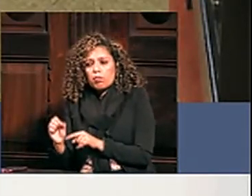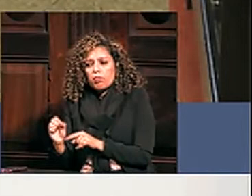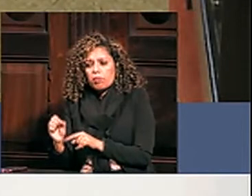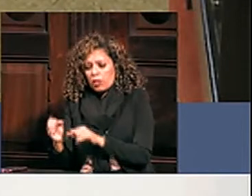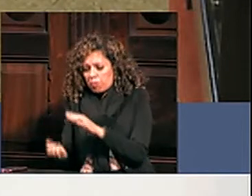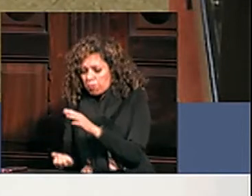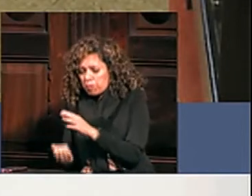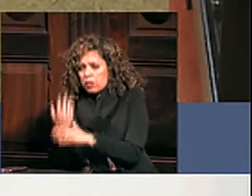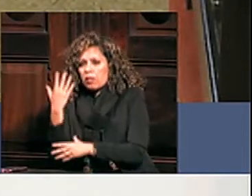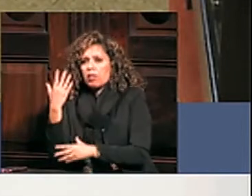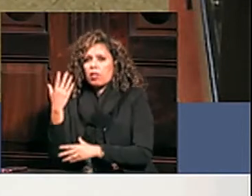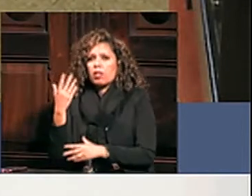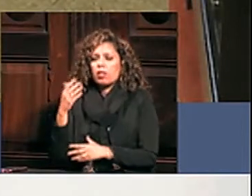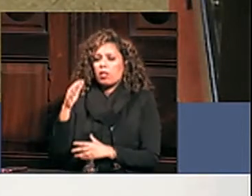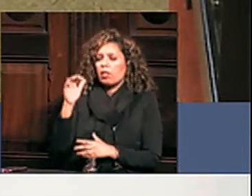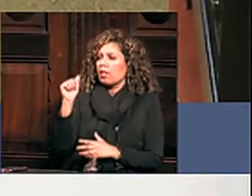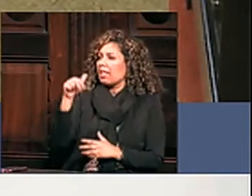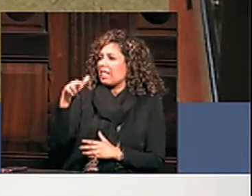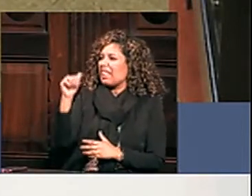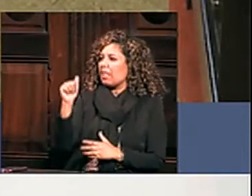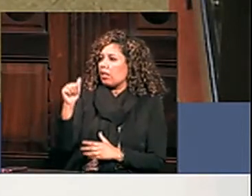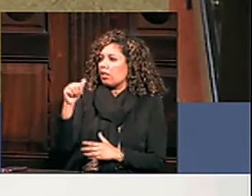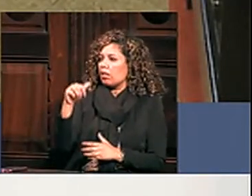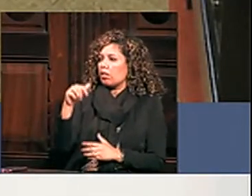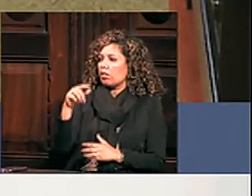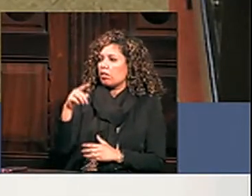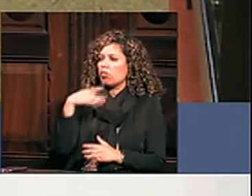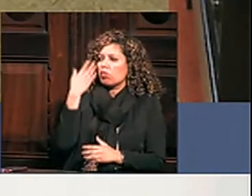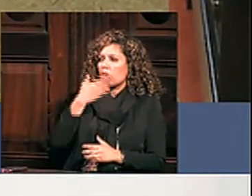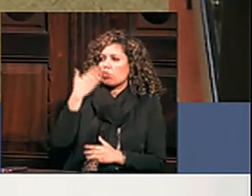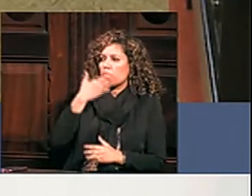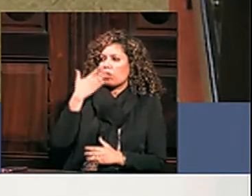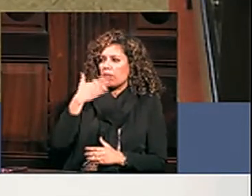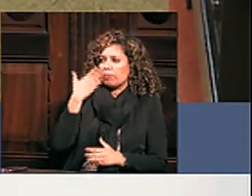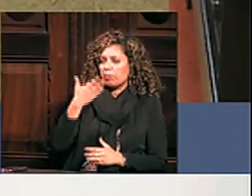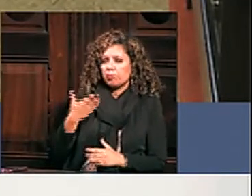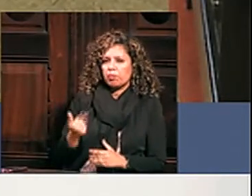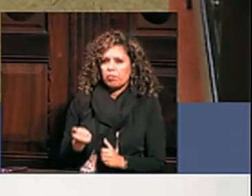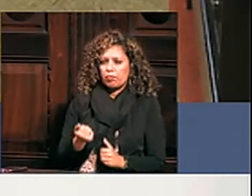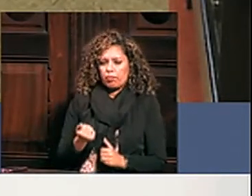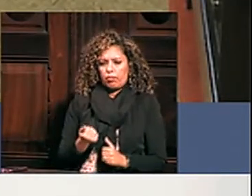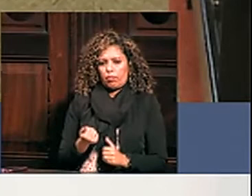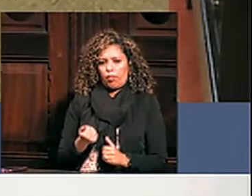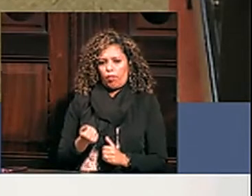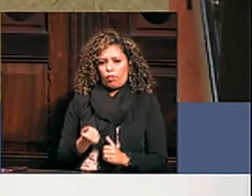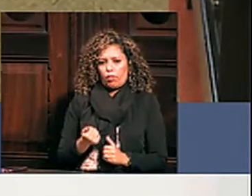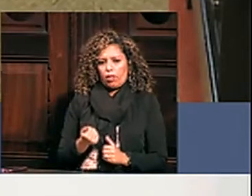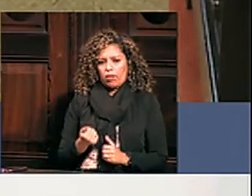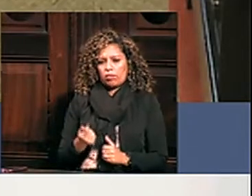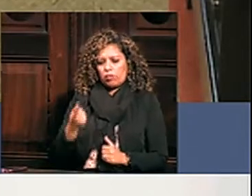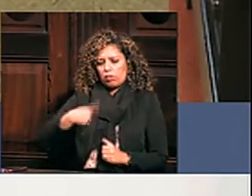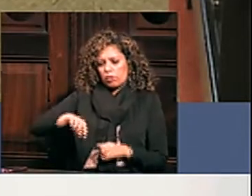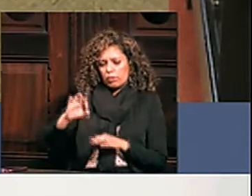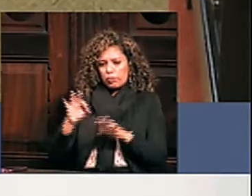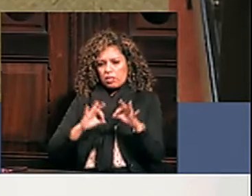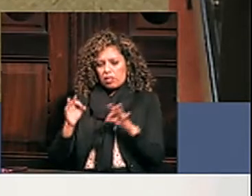a deriva. Então, é um assunto que precisa ser aprofundado.